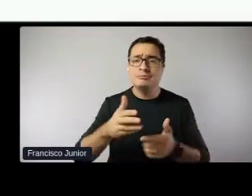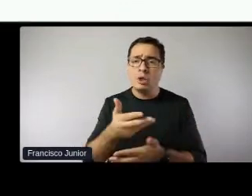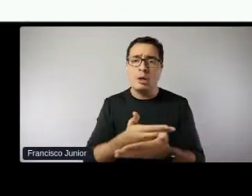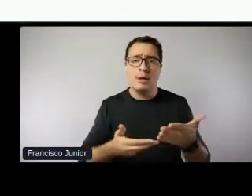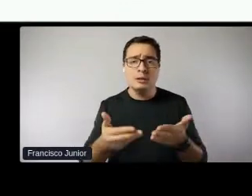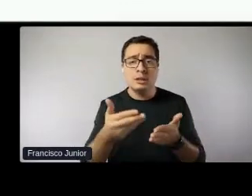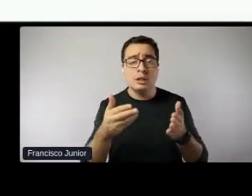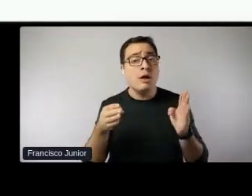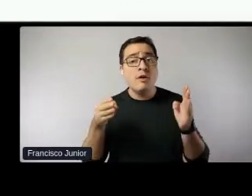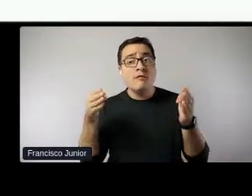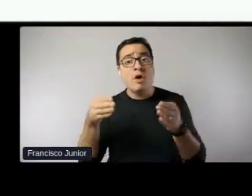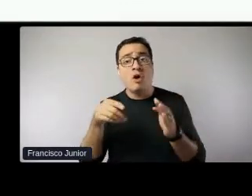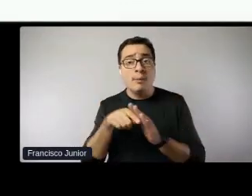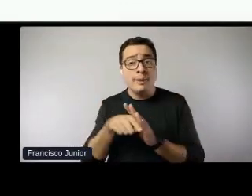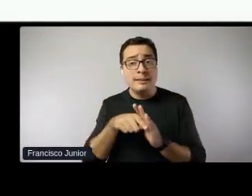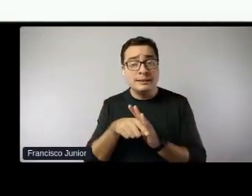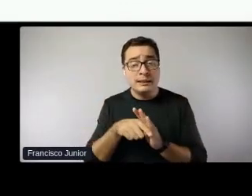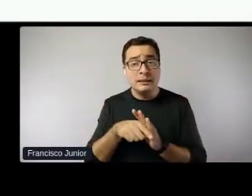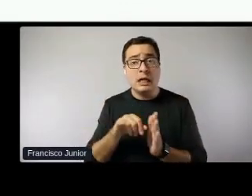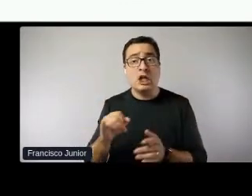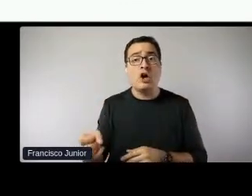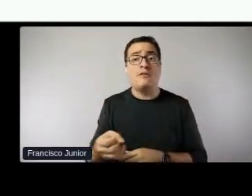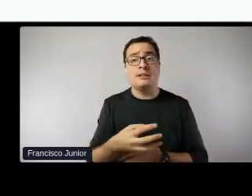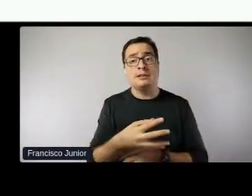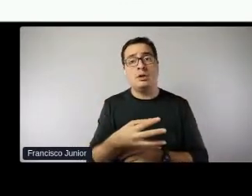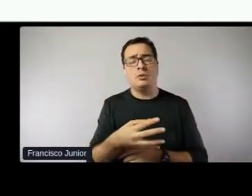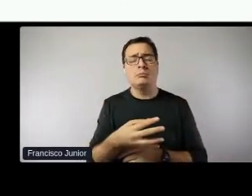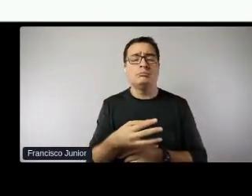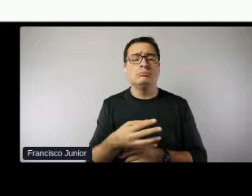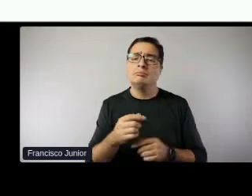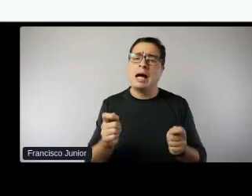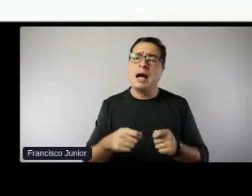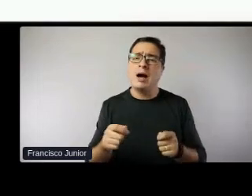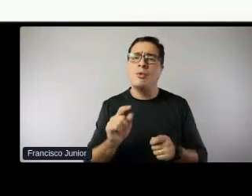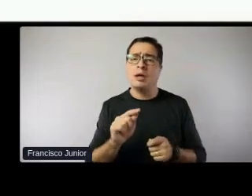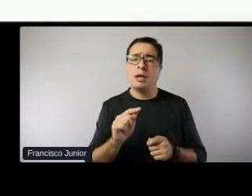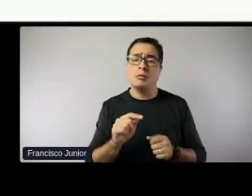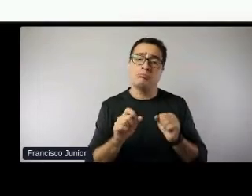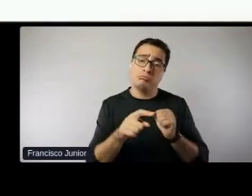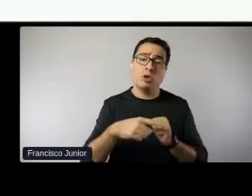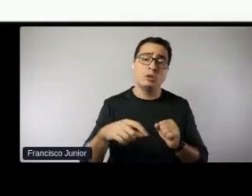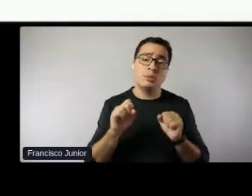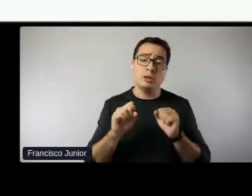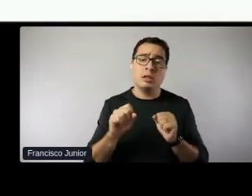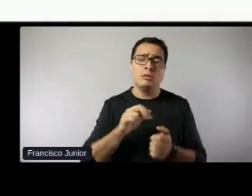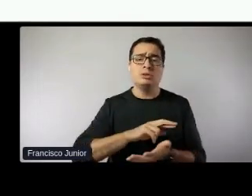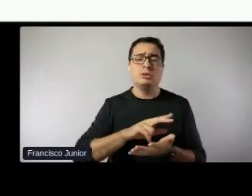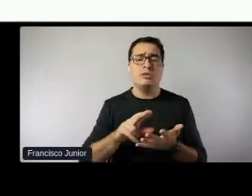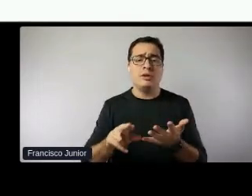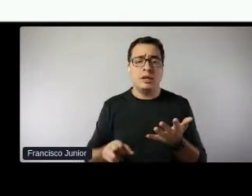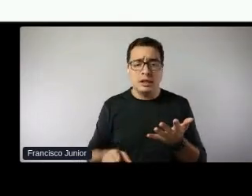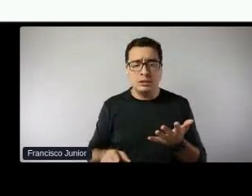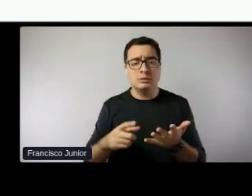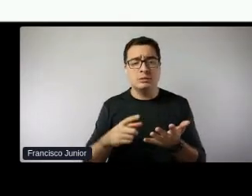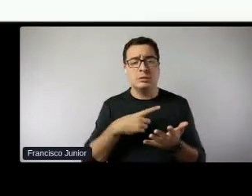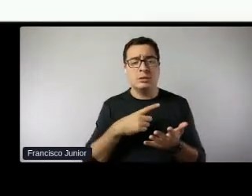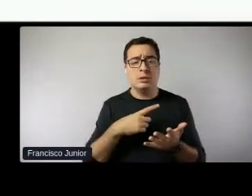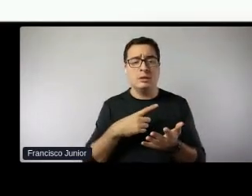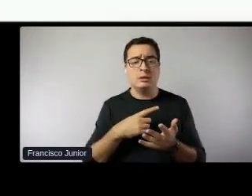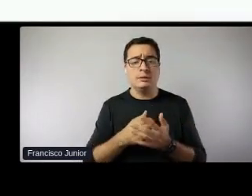foco em pesquisa e inovação. O que isso possibilita? Possibilita que a gente trabalhe com diversos